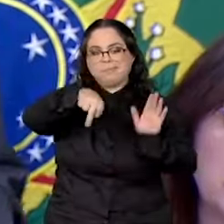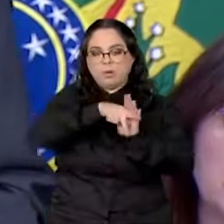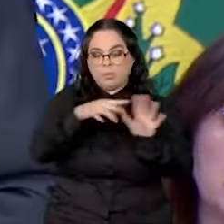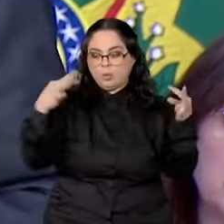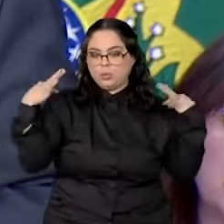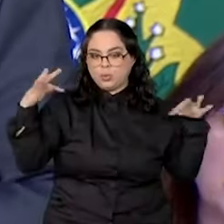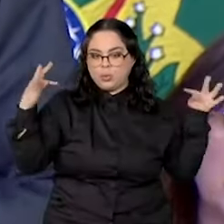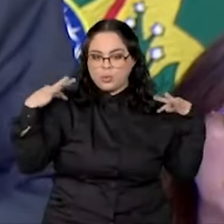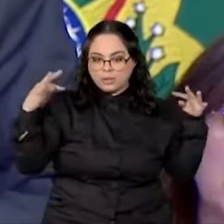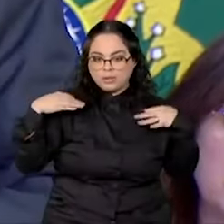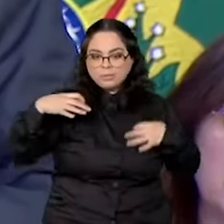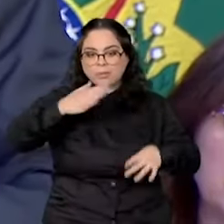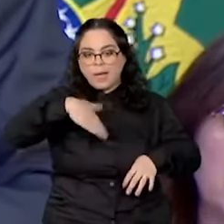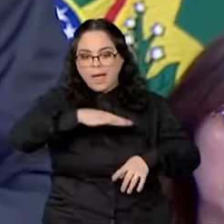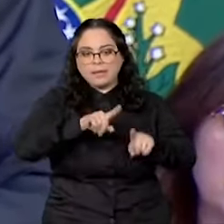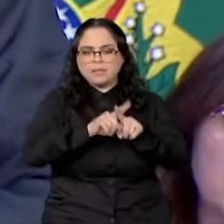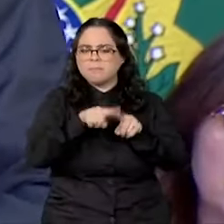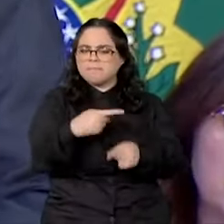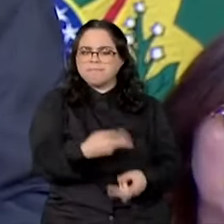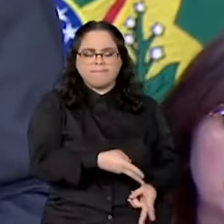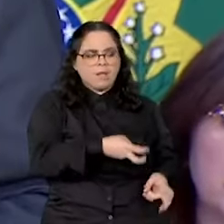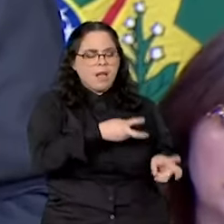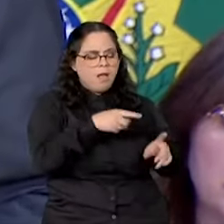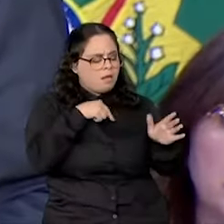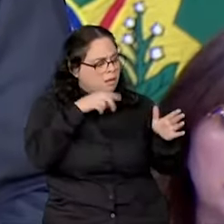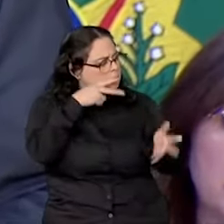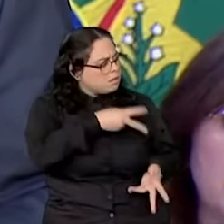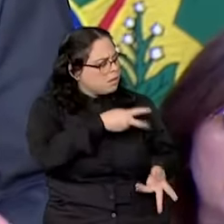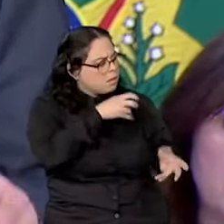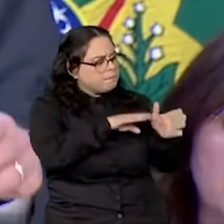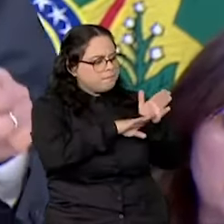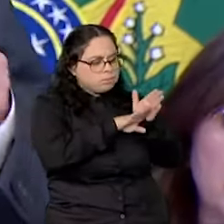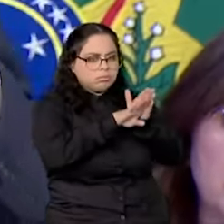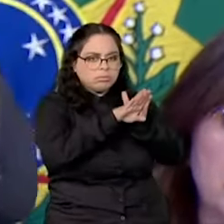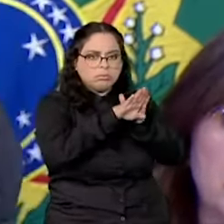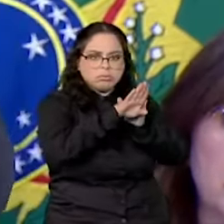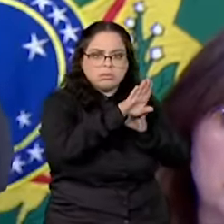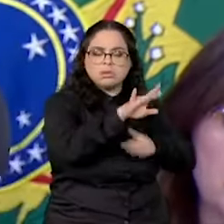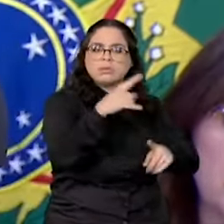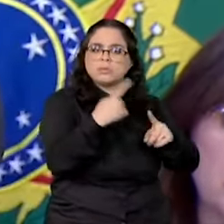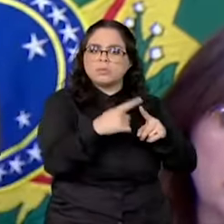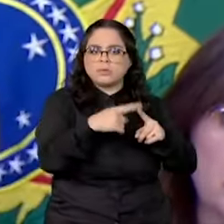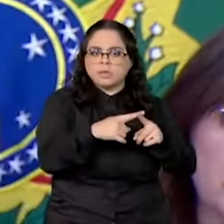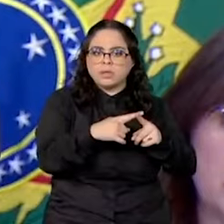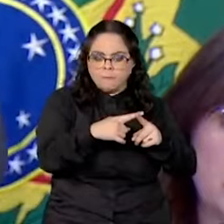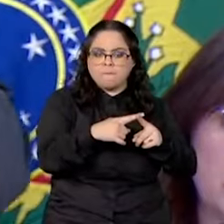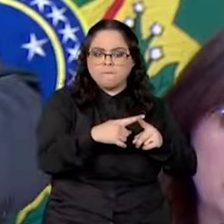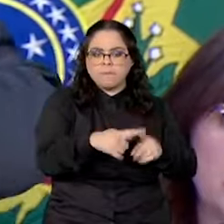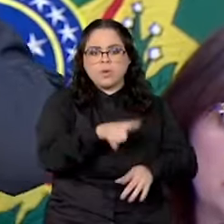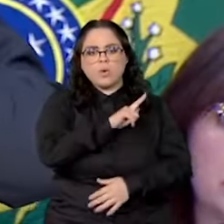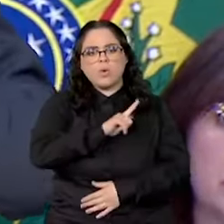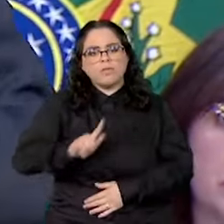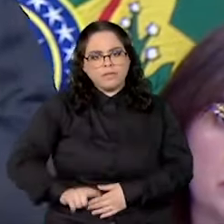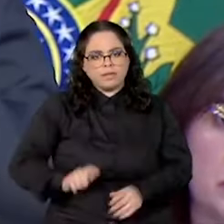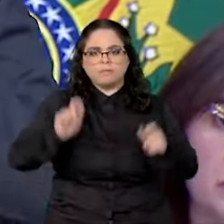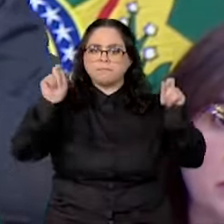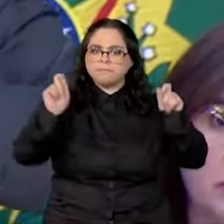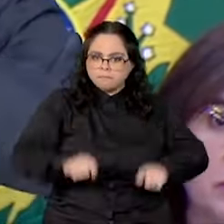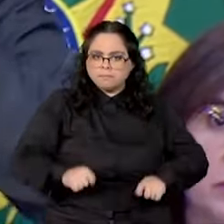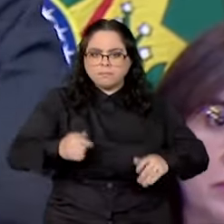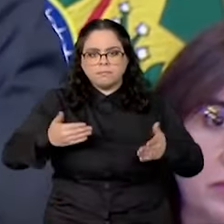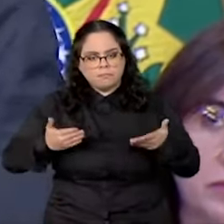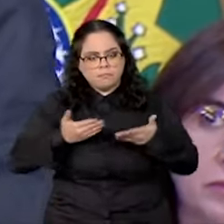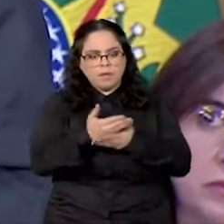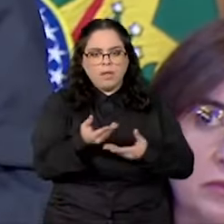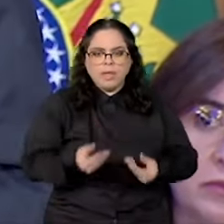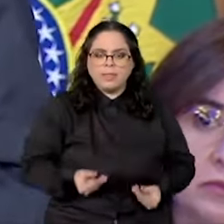foi aqui que a gente começou a perceber o sucesso, quando o governo consegue passar